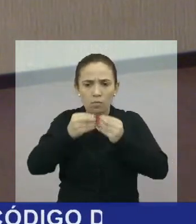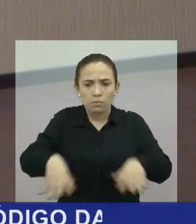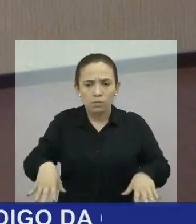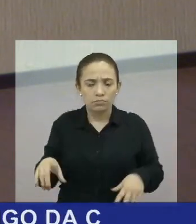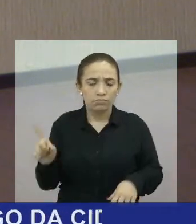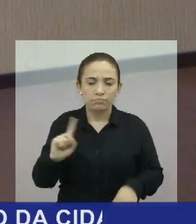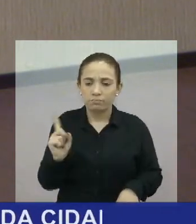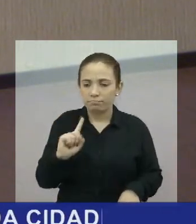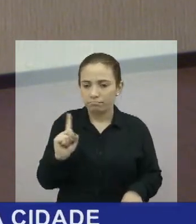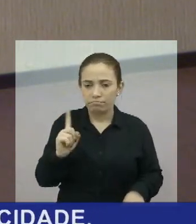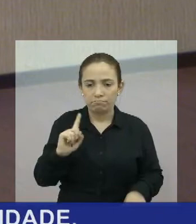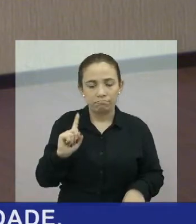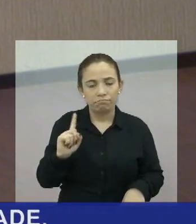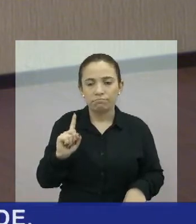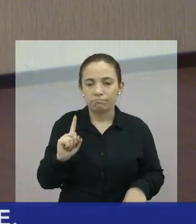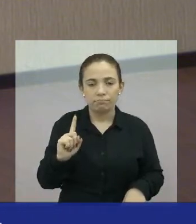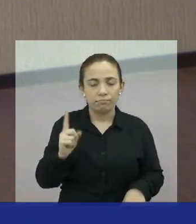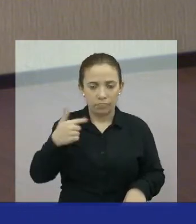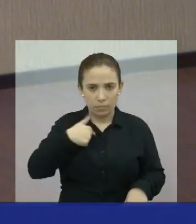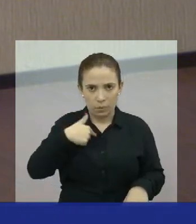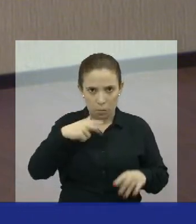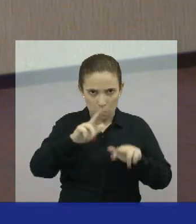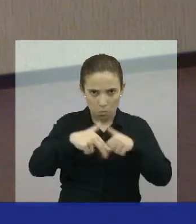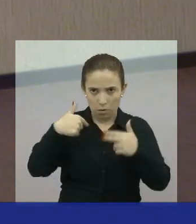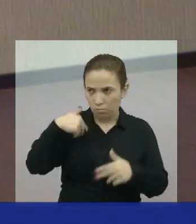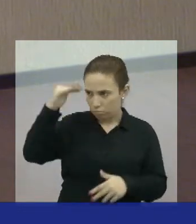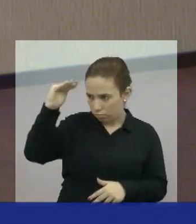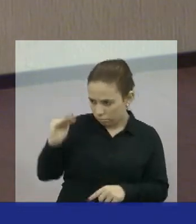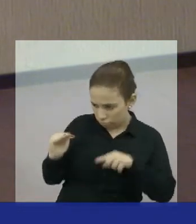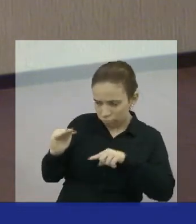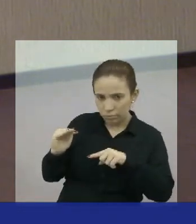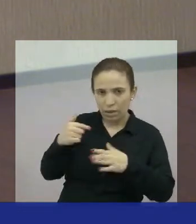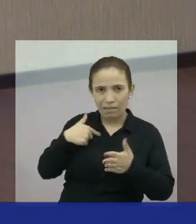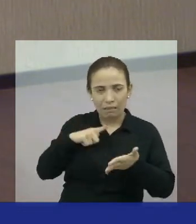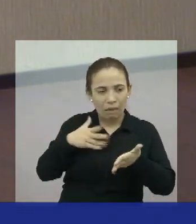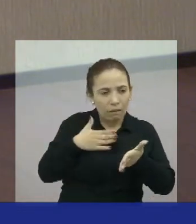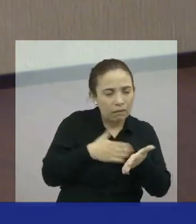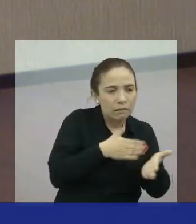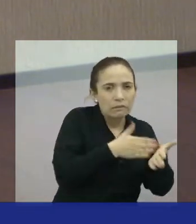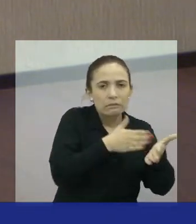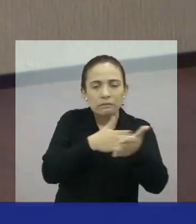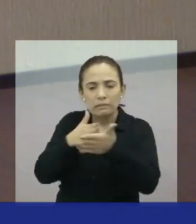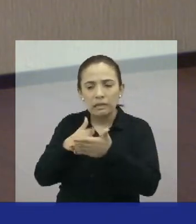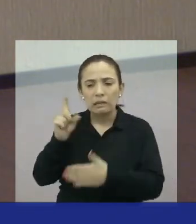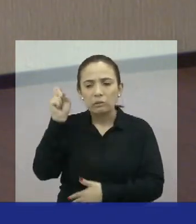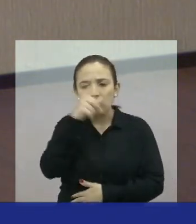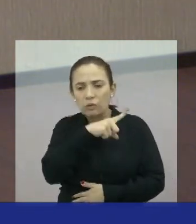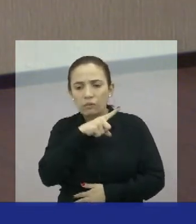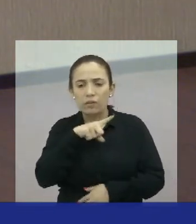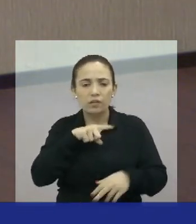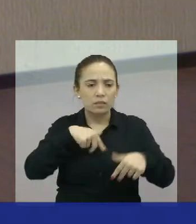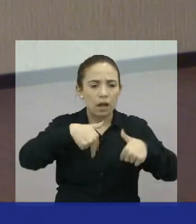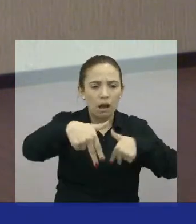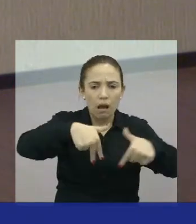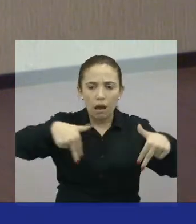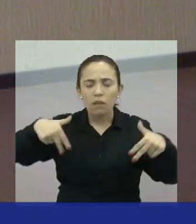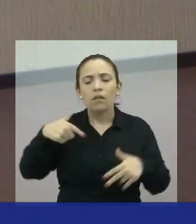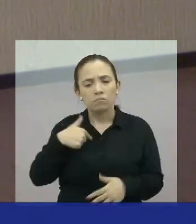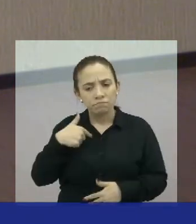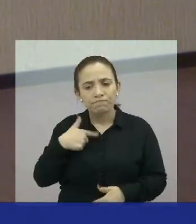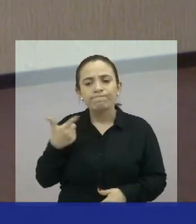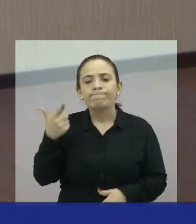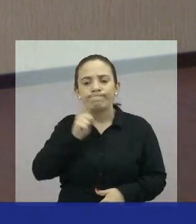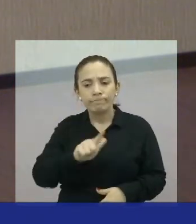sou pequenininho, não, porque dentro das minhas dificuldades, dentro das minhas debilidades, né, eu